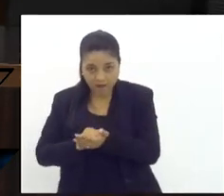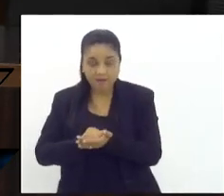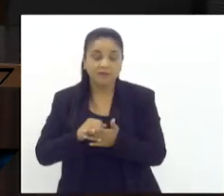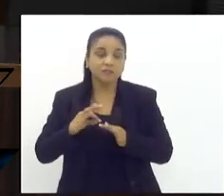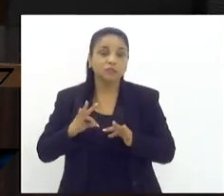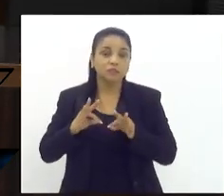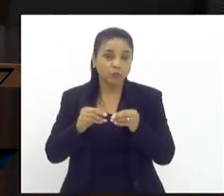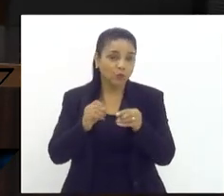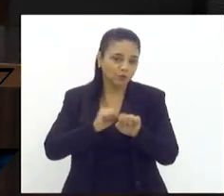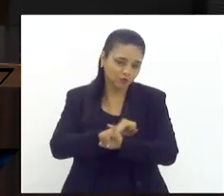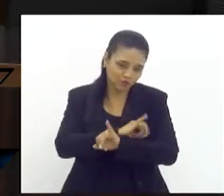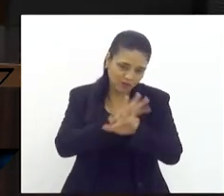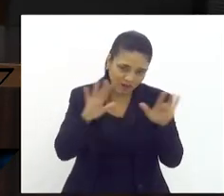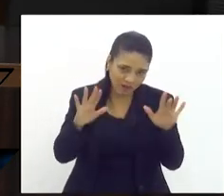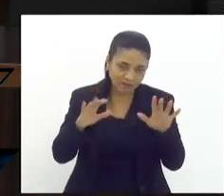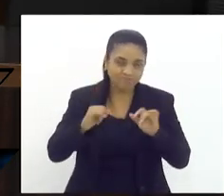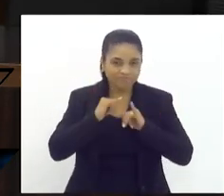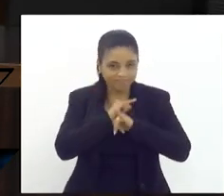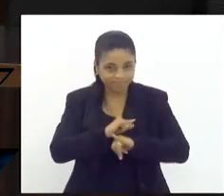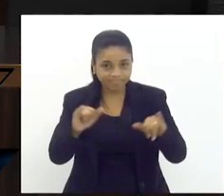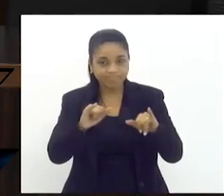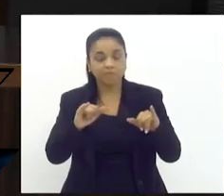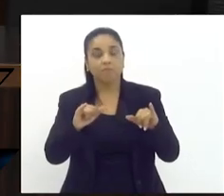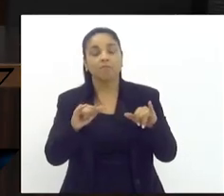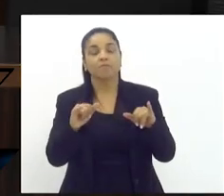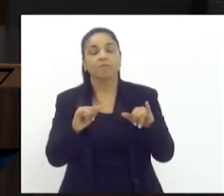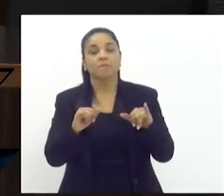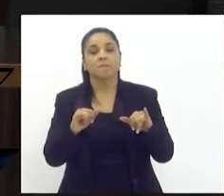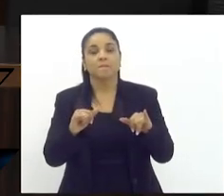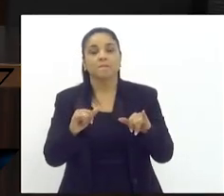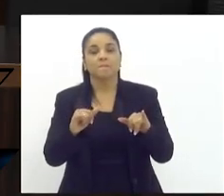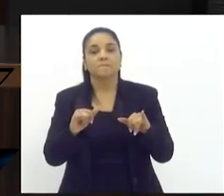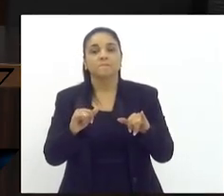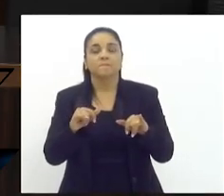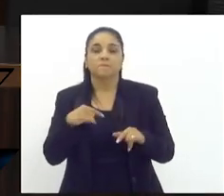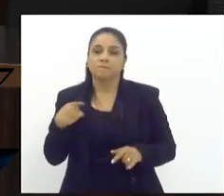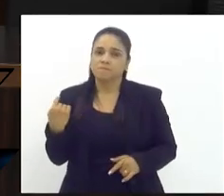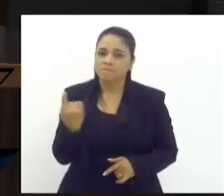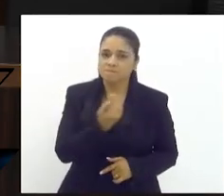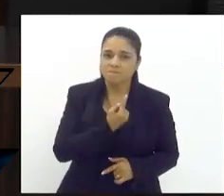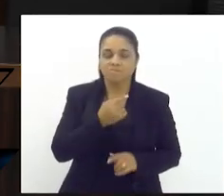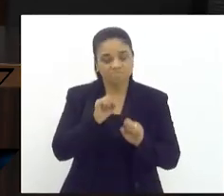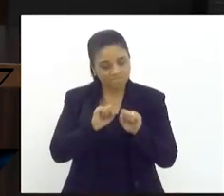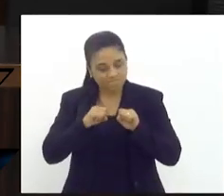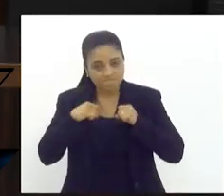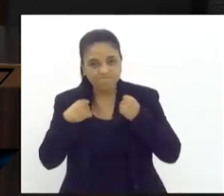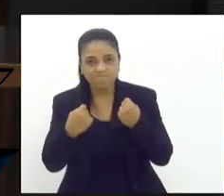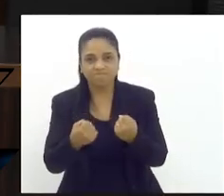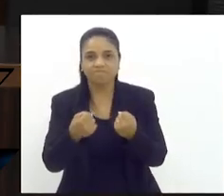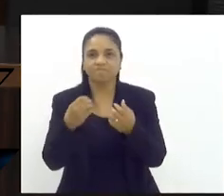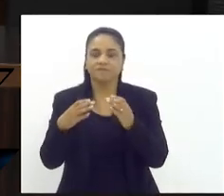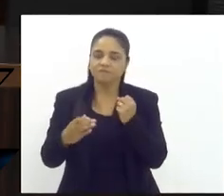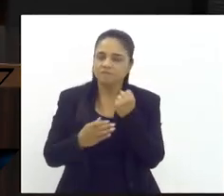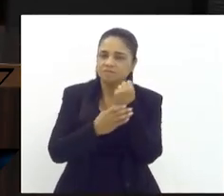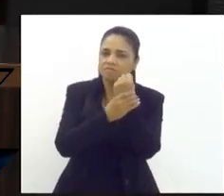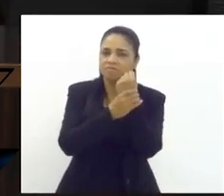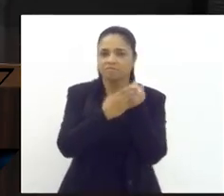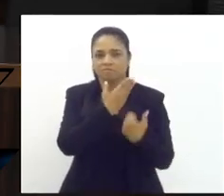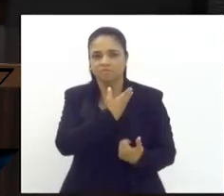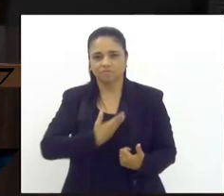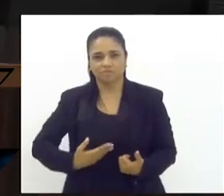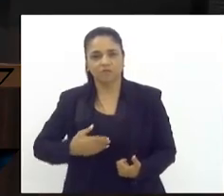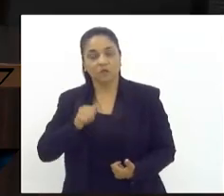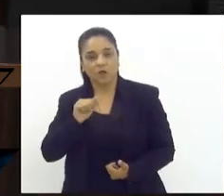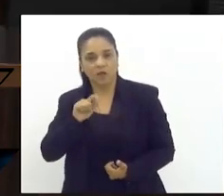aqui que todos na sua maioria aqui nós todos somos e estamos em defesa da Segurança Pública dos